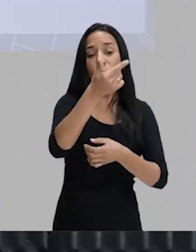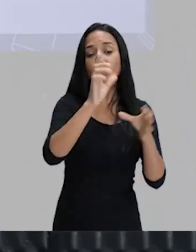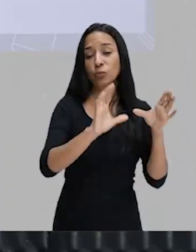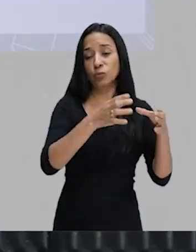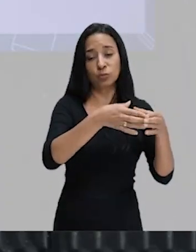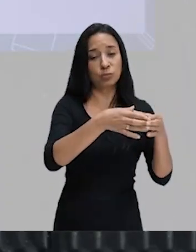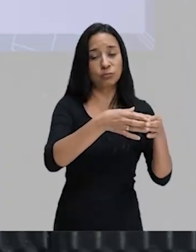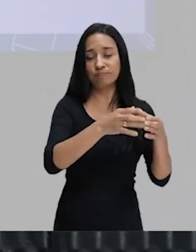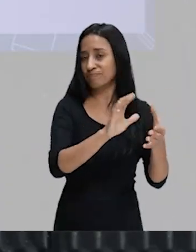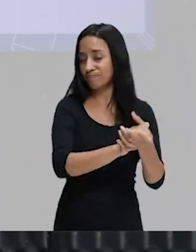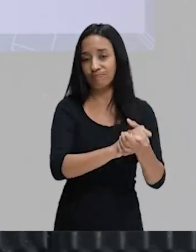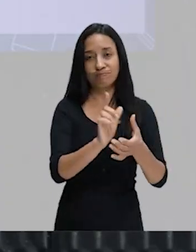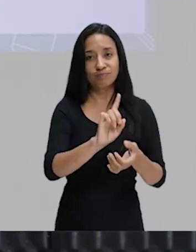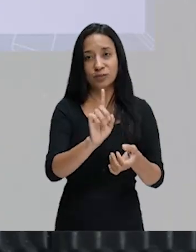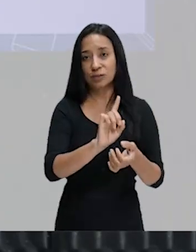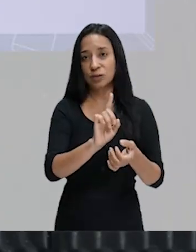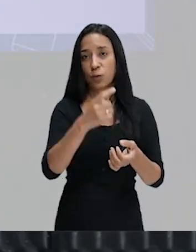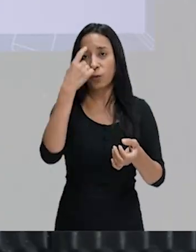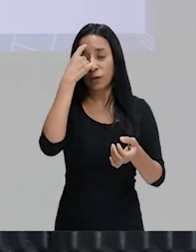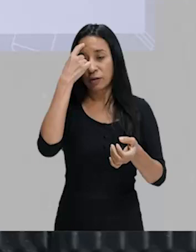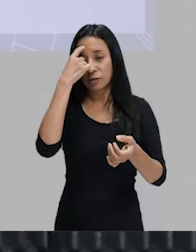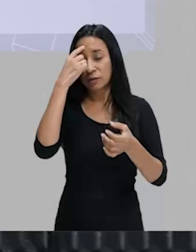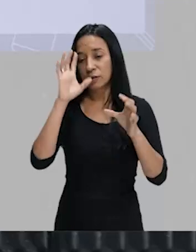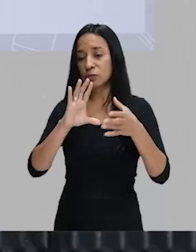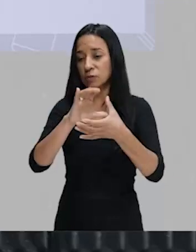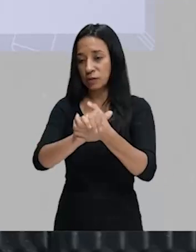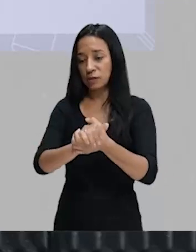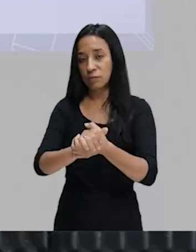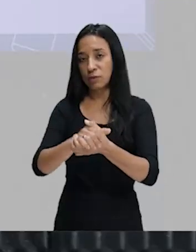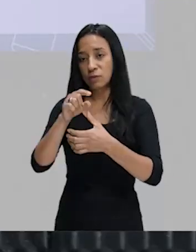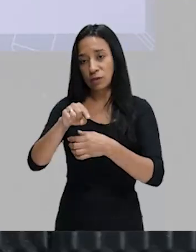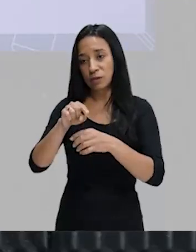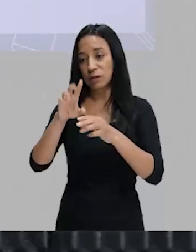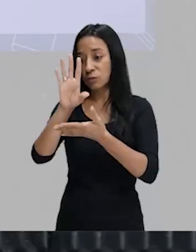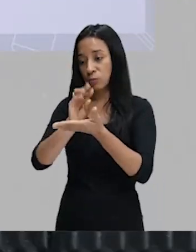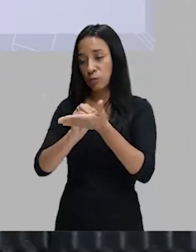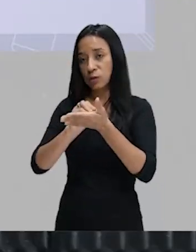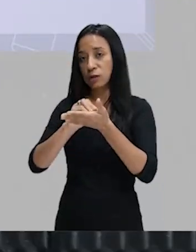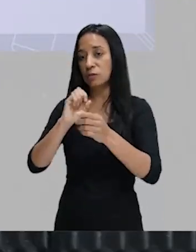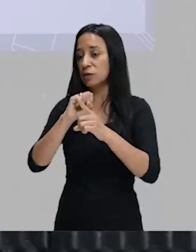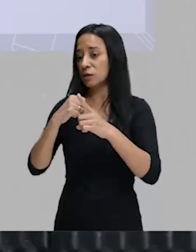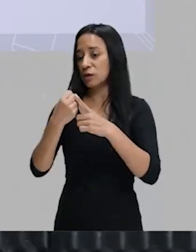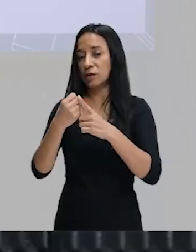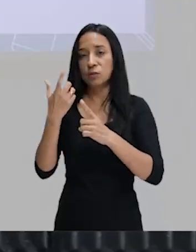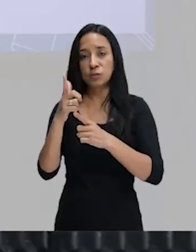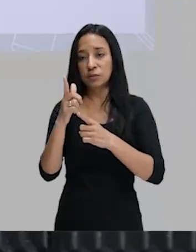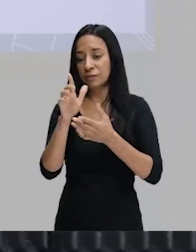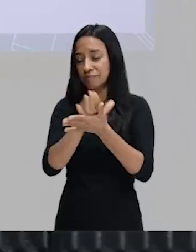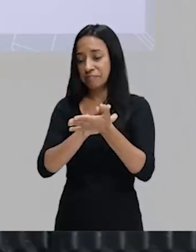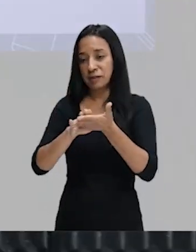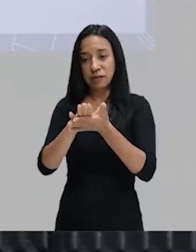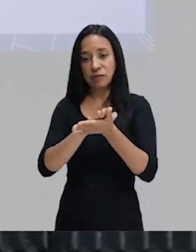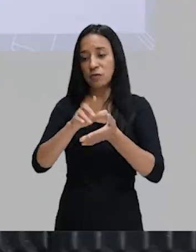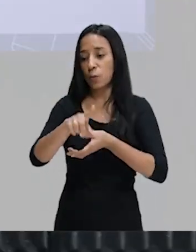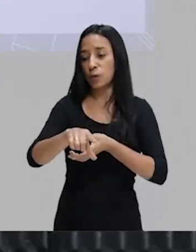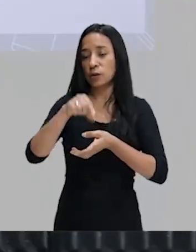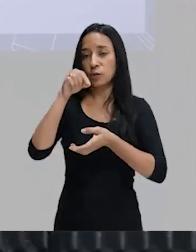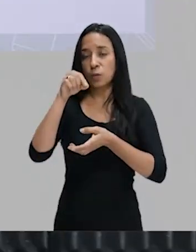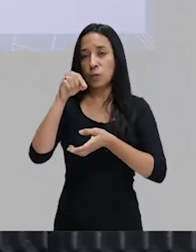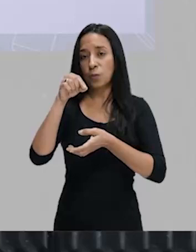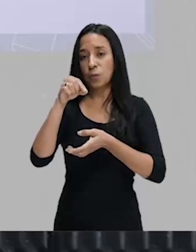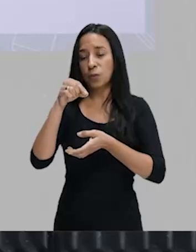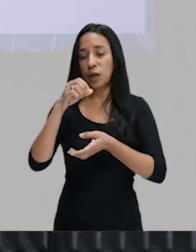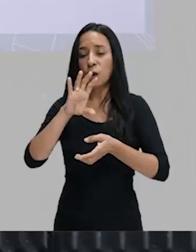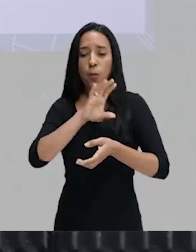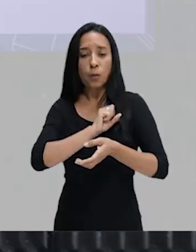com ela, não. A ideia do casamento aqui nesse modelo de sociedade não tem a ver com a preferência do indivíduo, com a